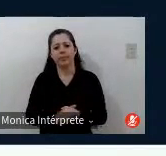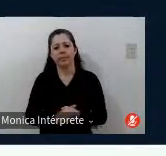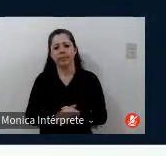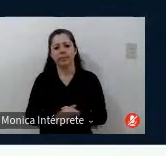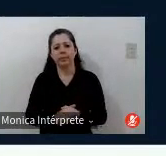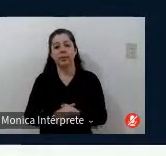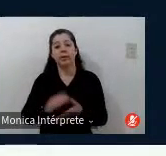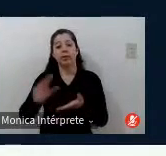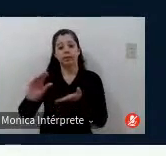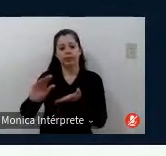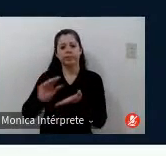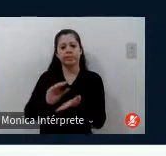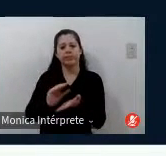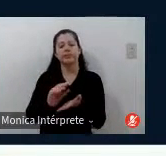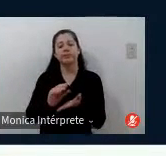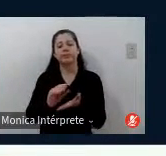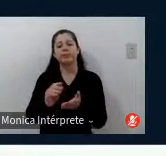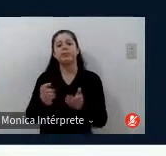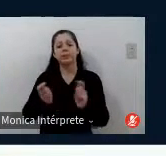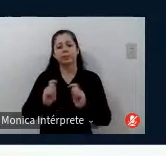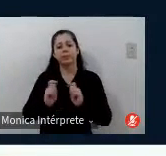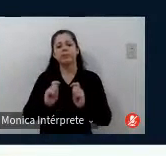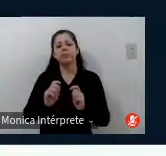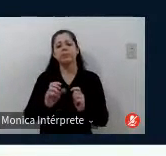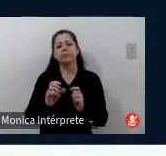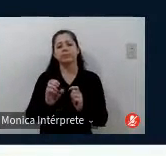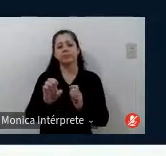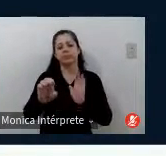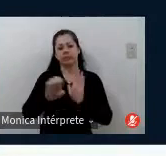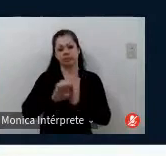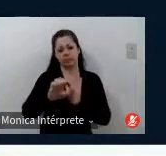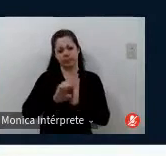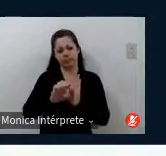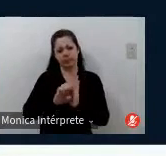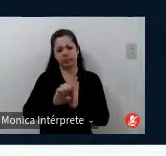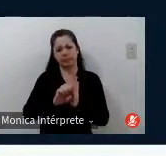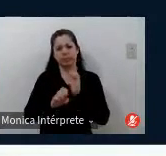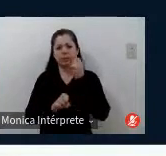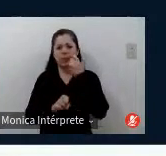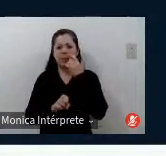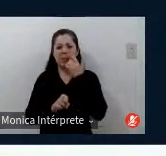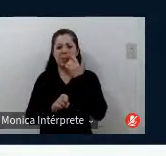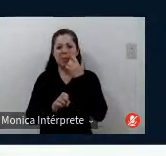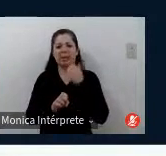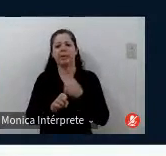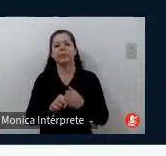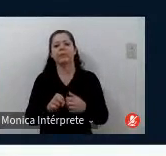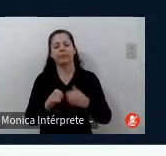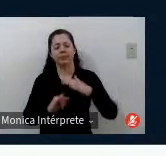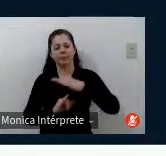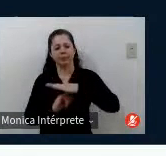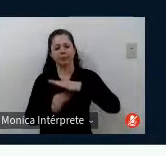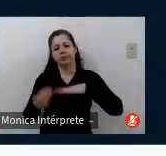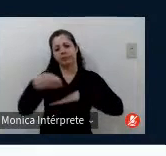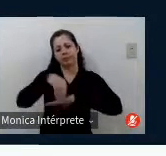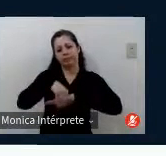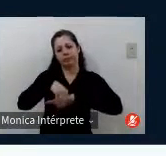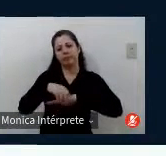ser dados via editais específicos ou gerais também, internos ou externos.